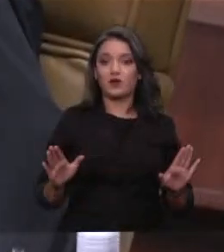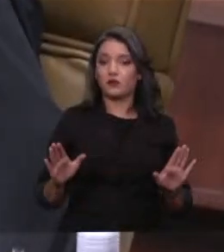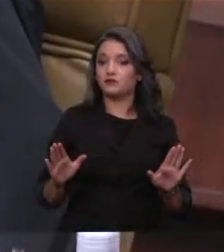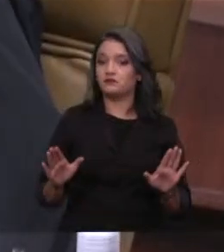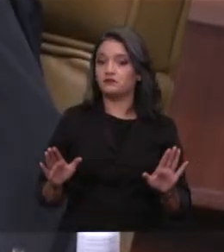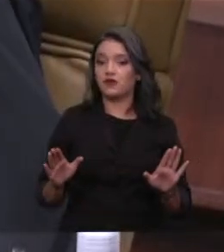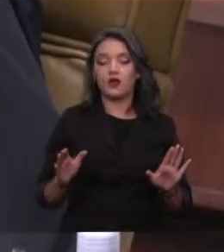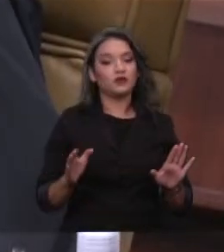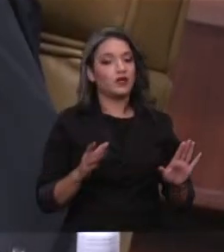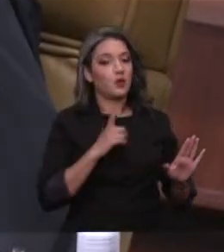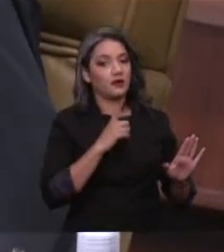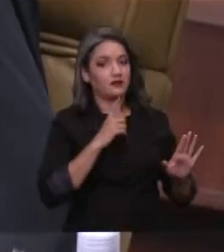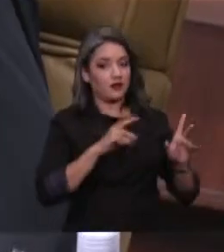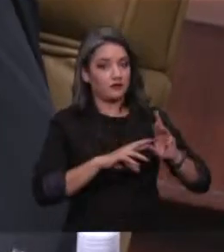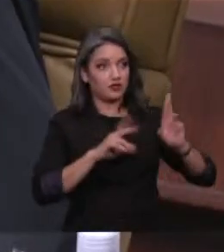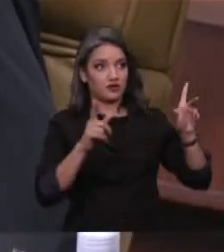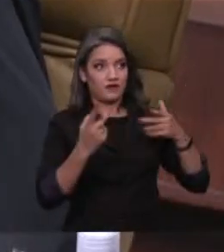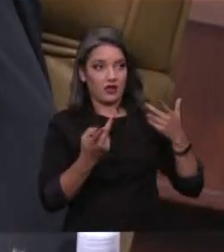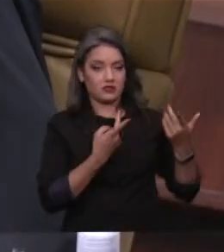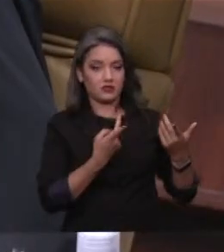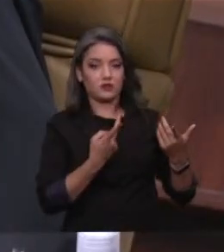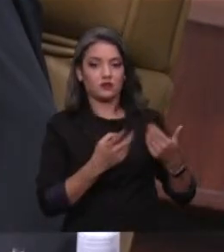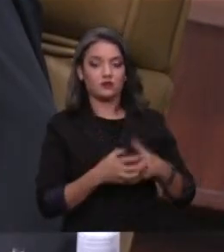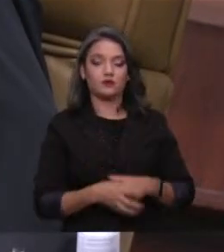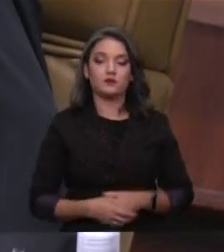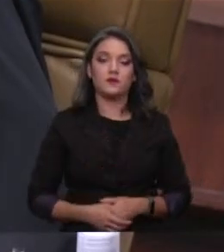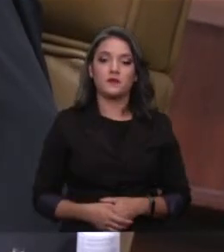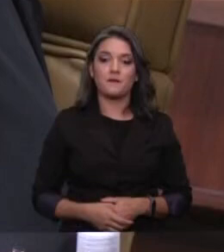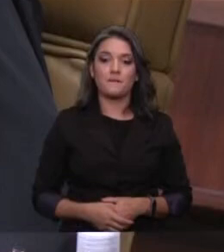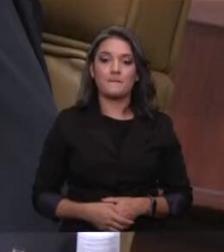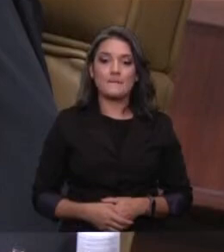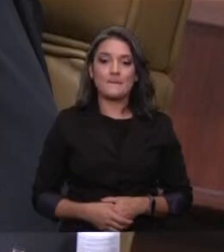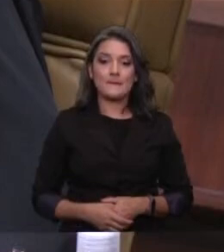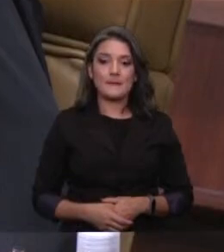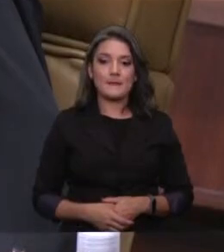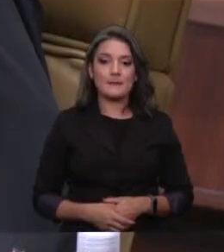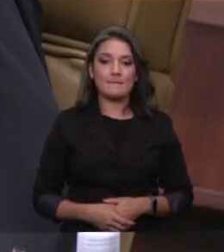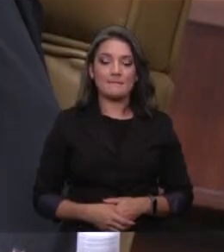de maior divergência nessa temática.